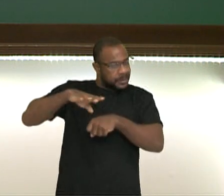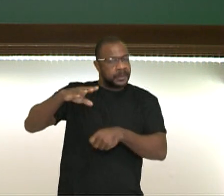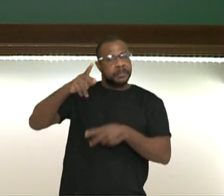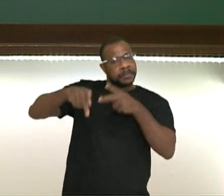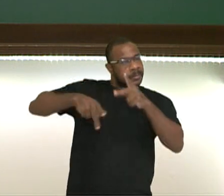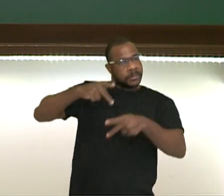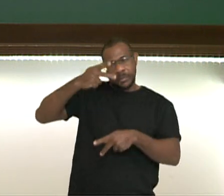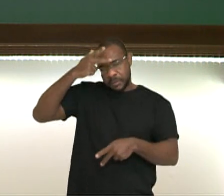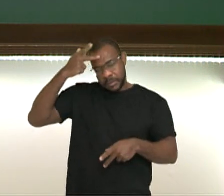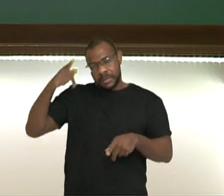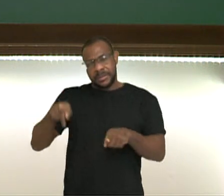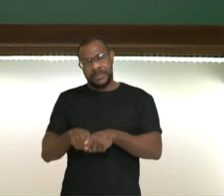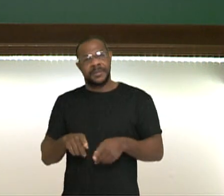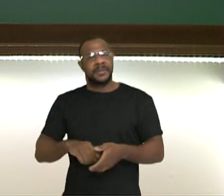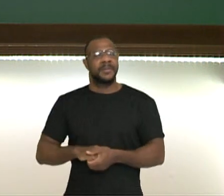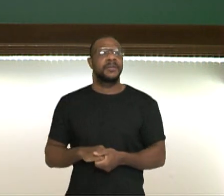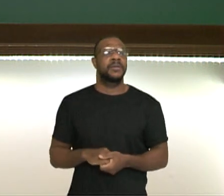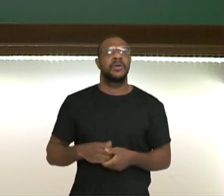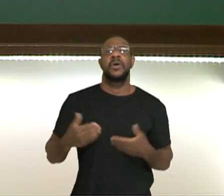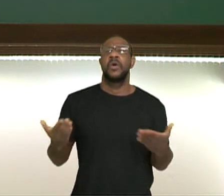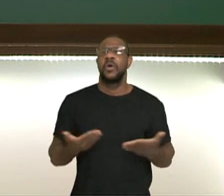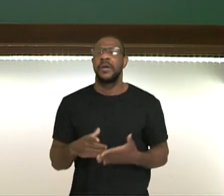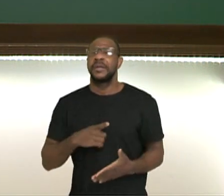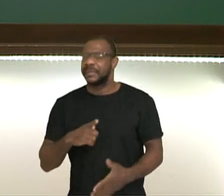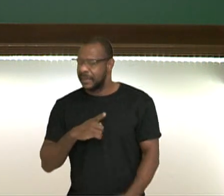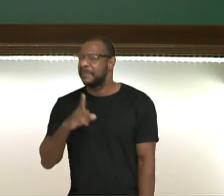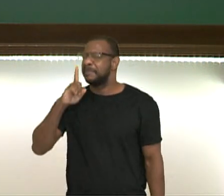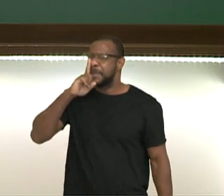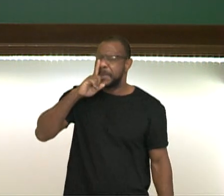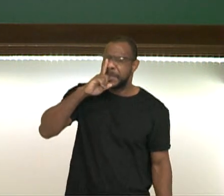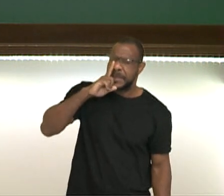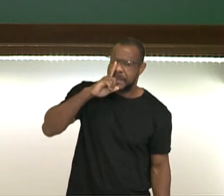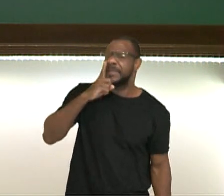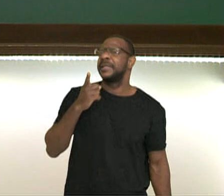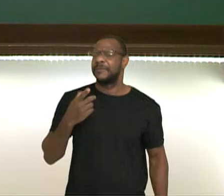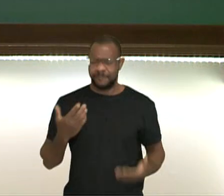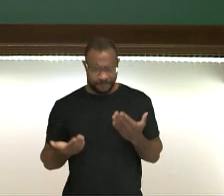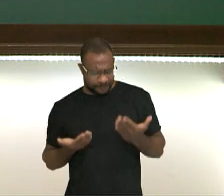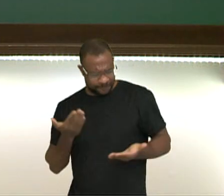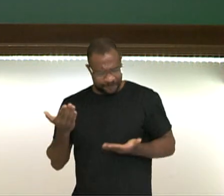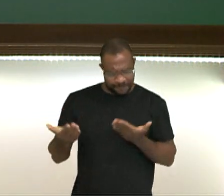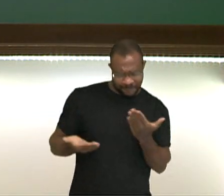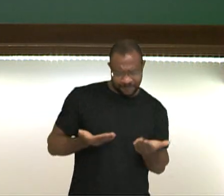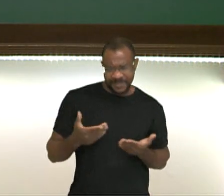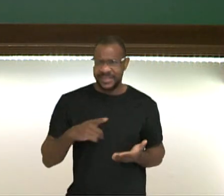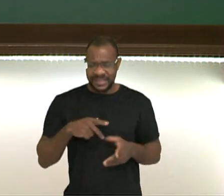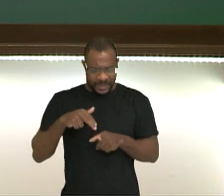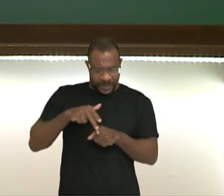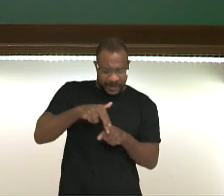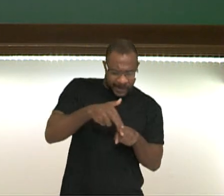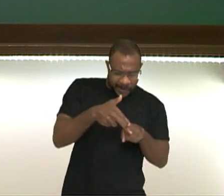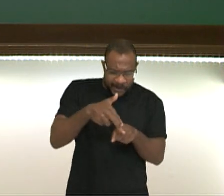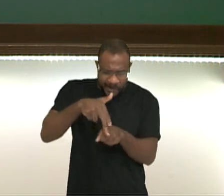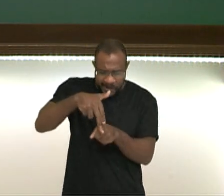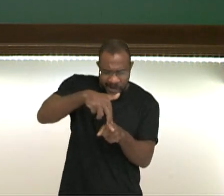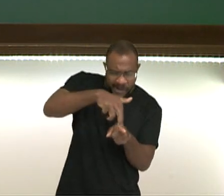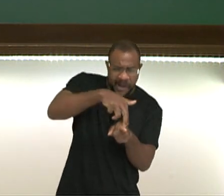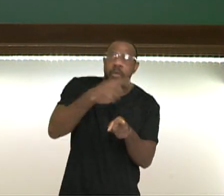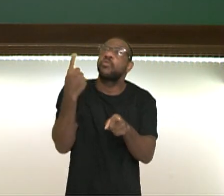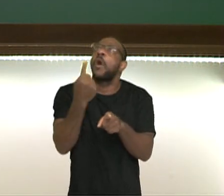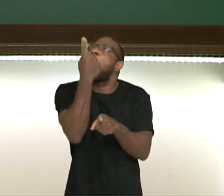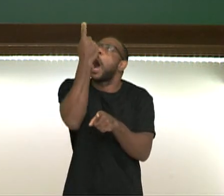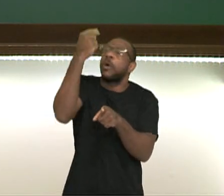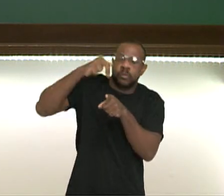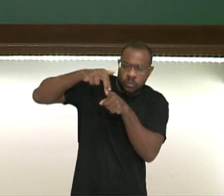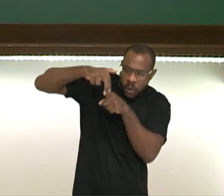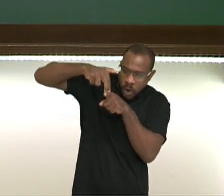incríveis, né, tanto a questão trazendo os riscos, os perigos, da questão do equilíbrio, de estar numa corda bamba lá na altura ou